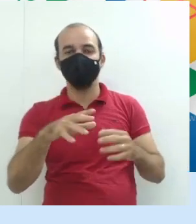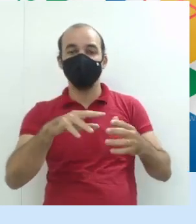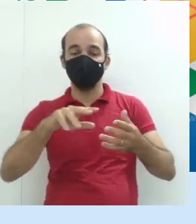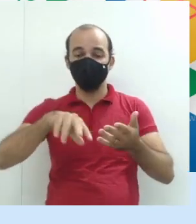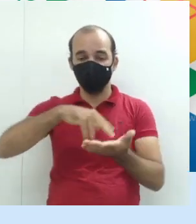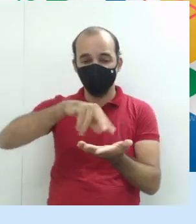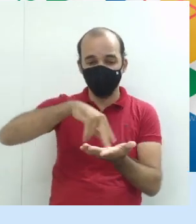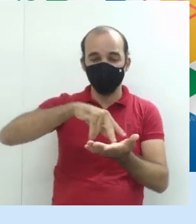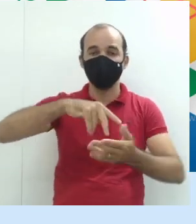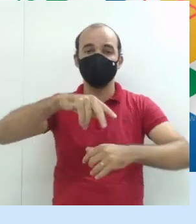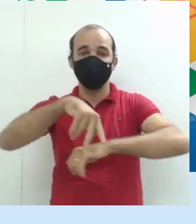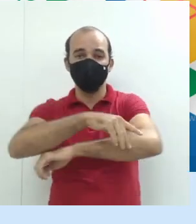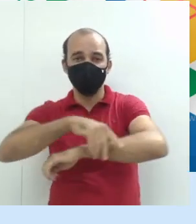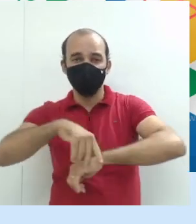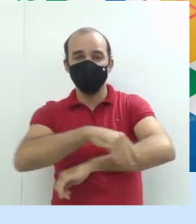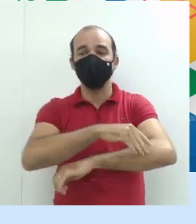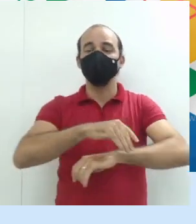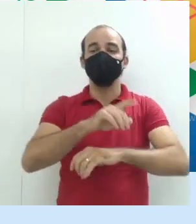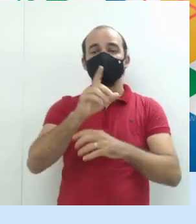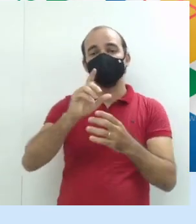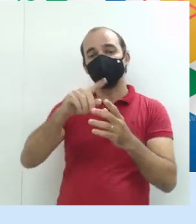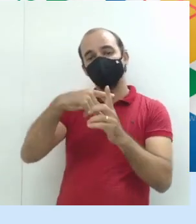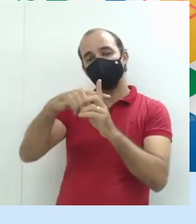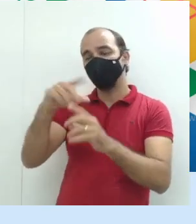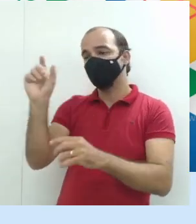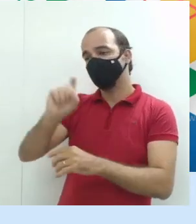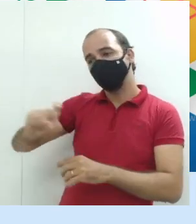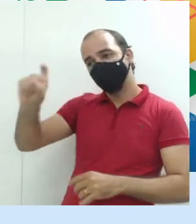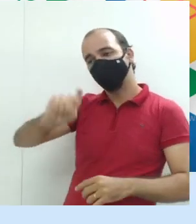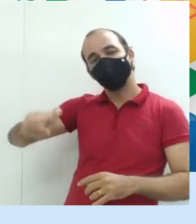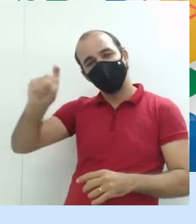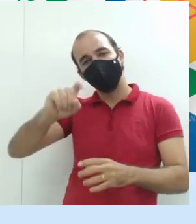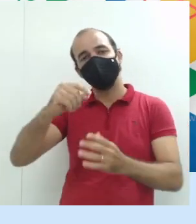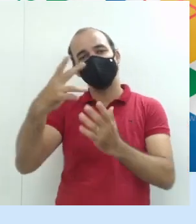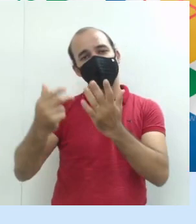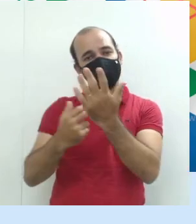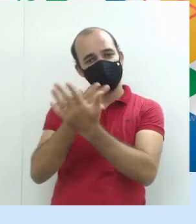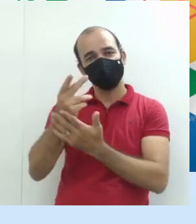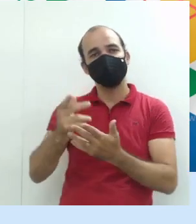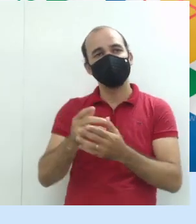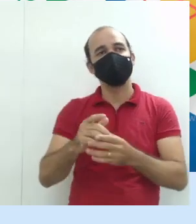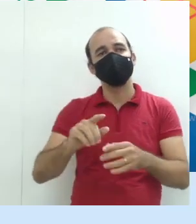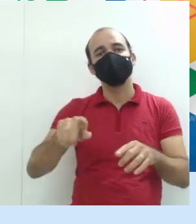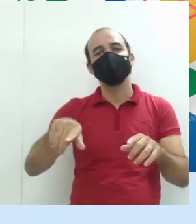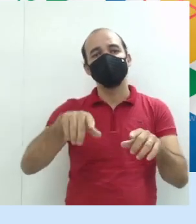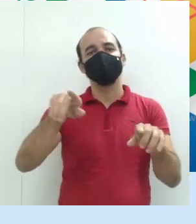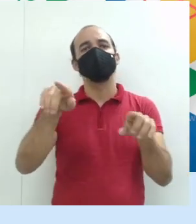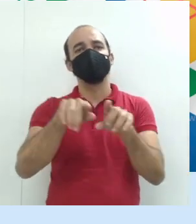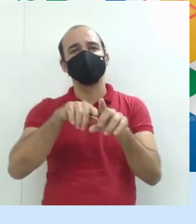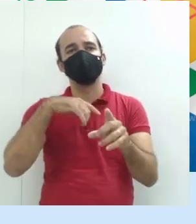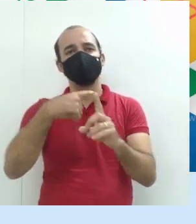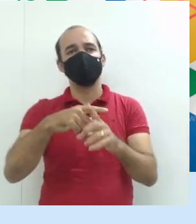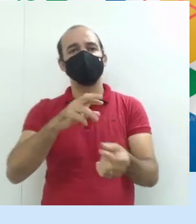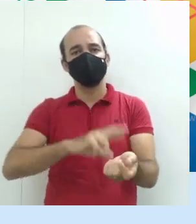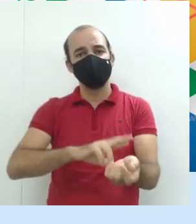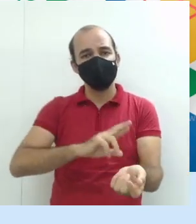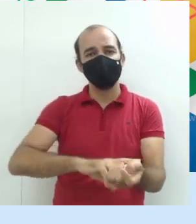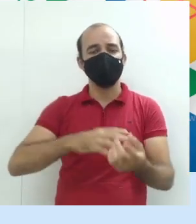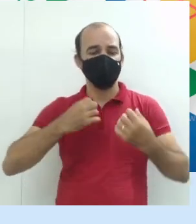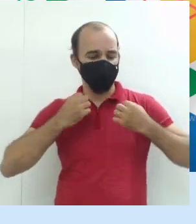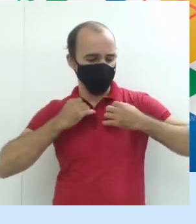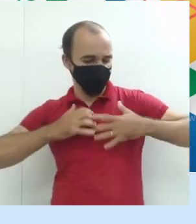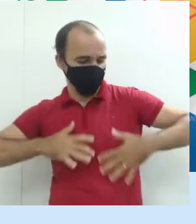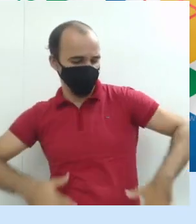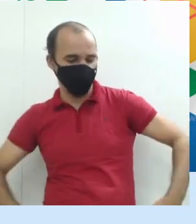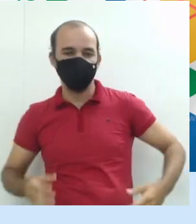rua, a grafitagem e a moda também. Então tem toda uma moda específica, né? Um estilo de se vestir,